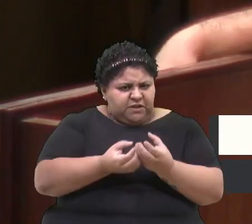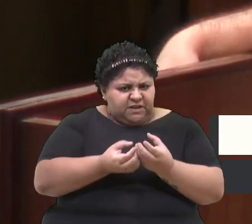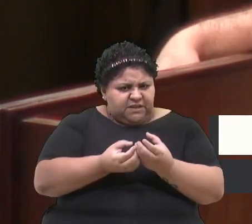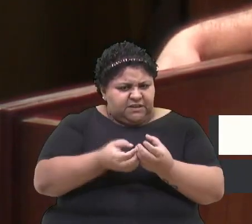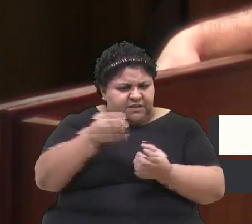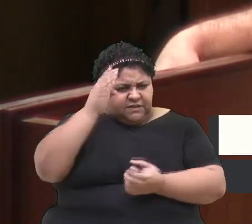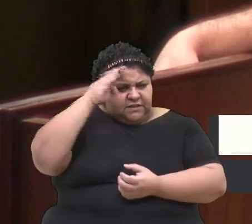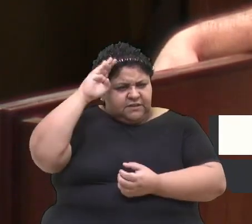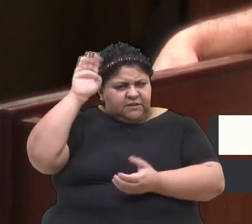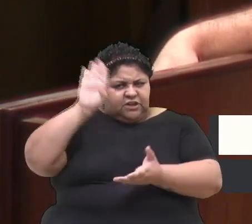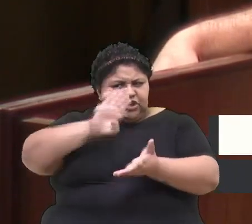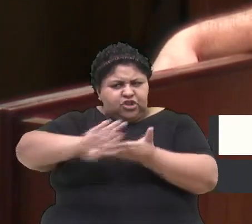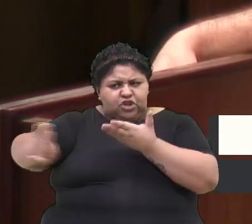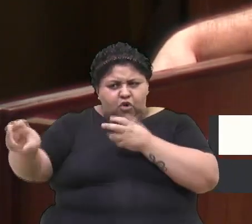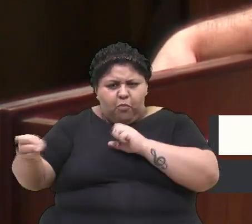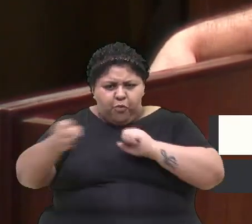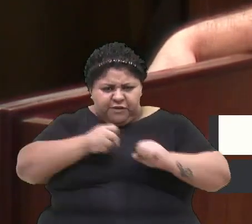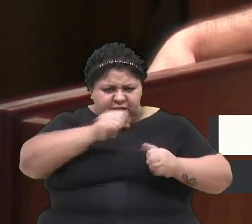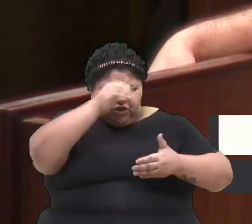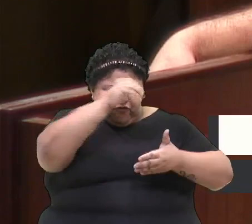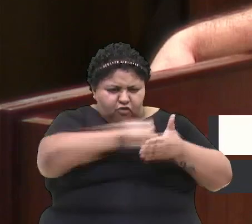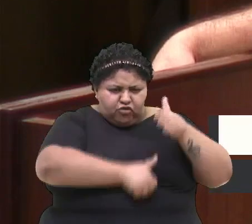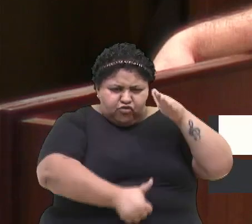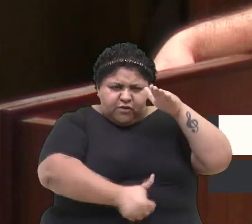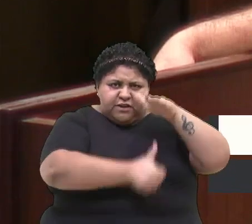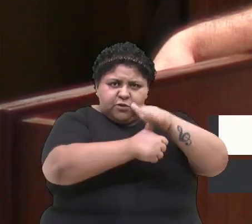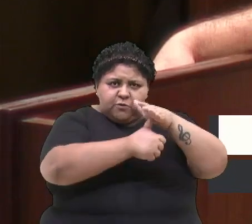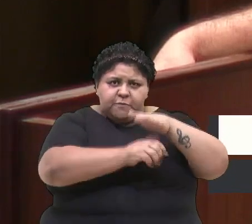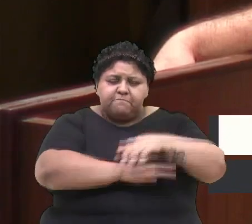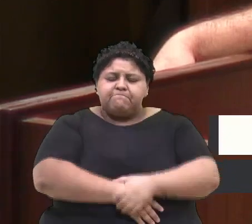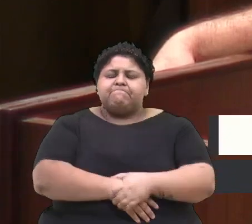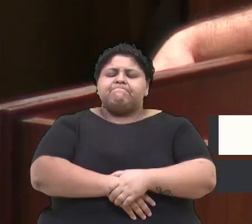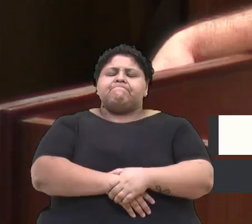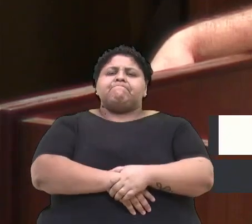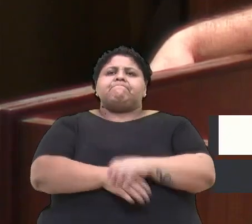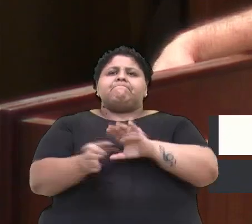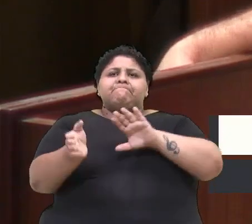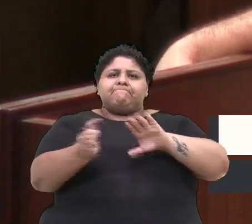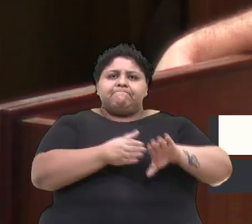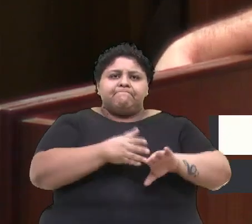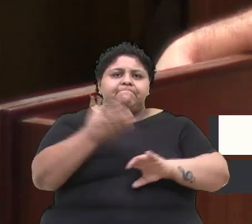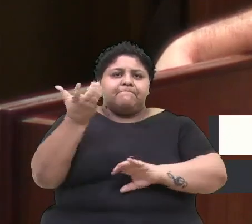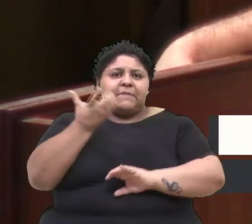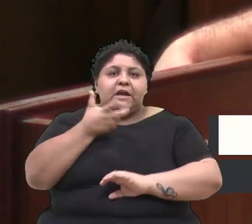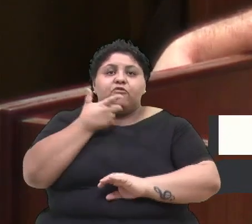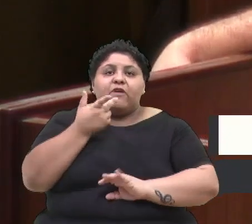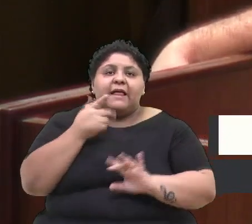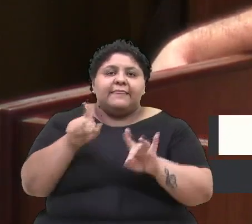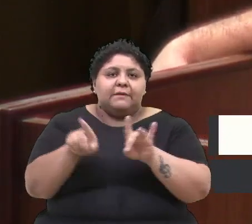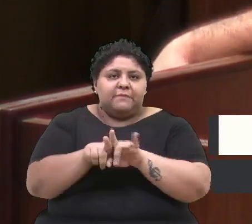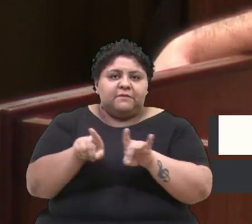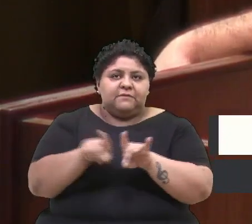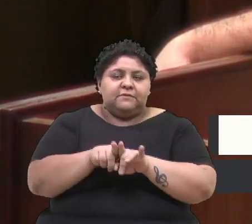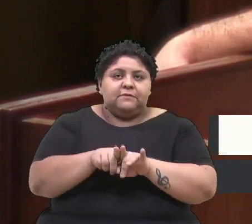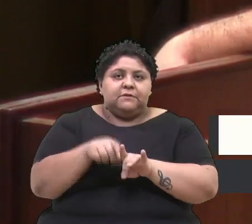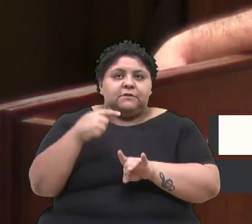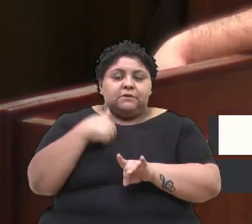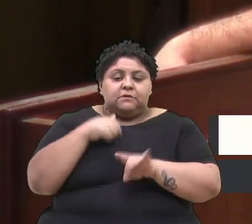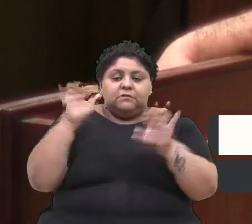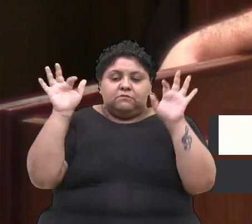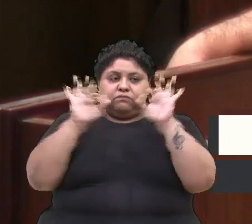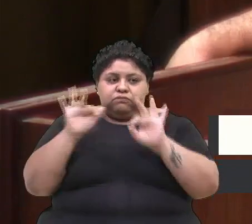voto do reitor. Eu quero aproveitar e falar também, fico feliz em